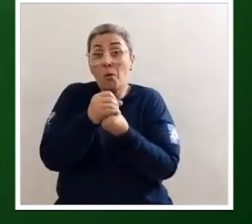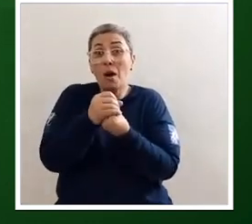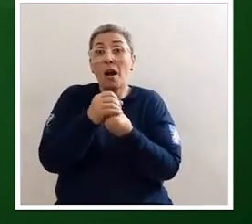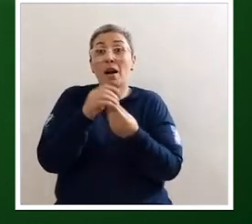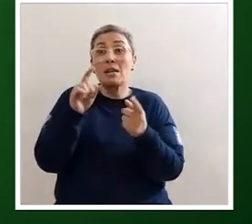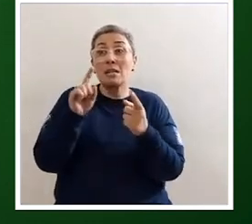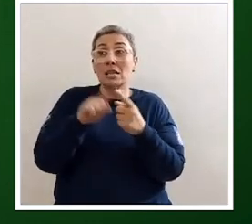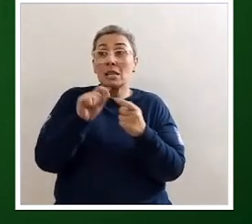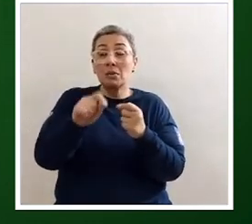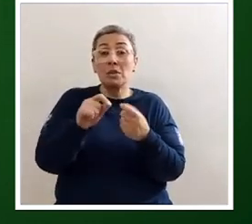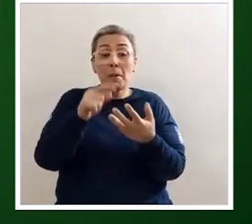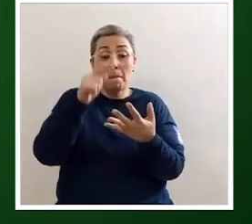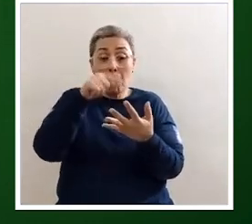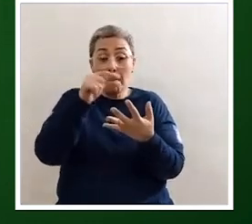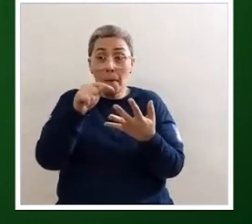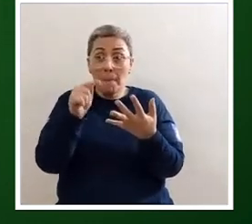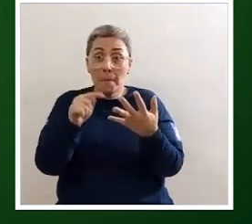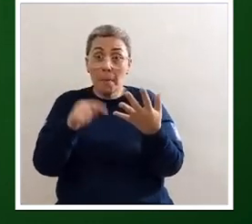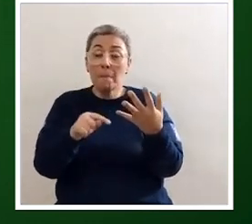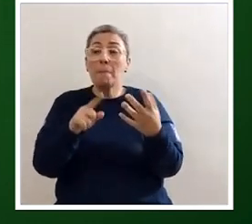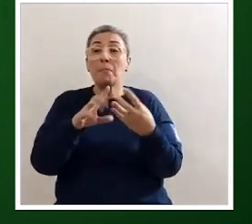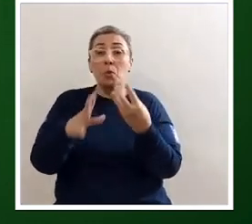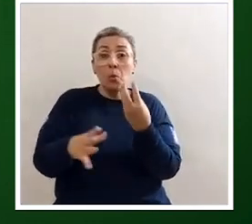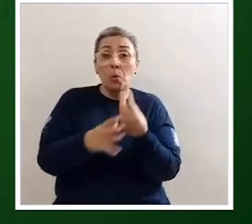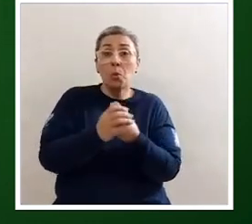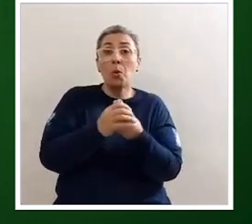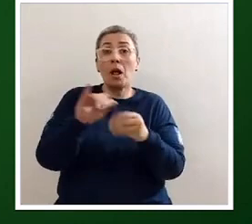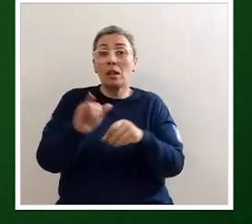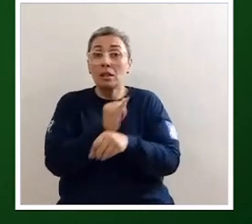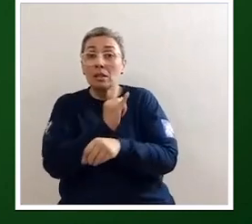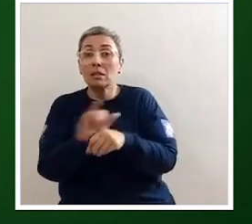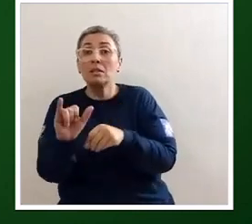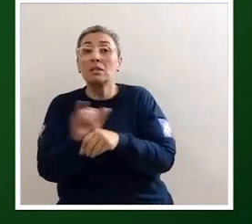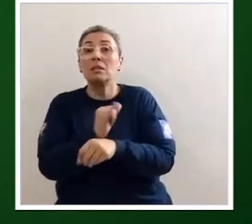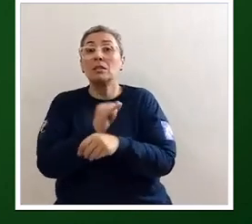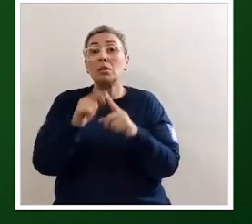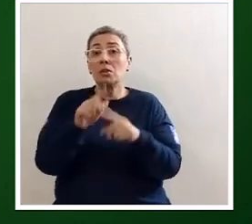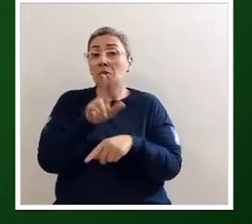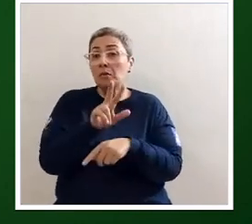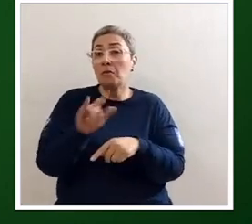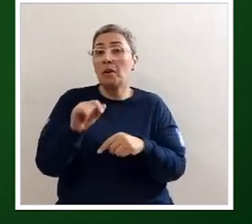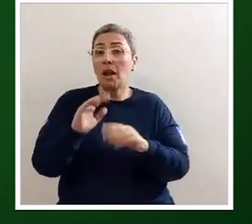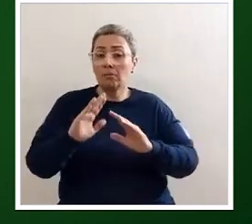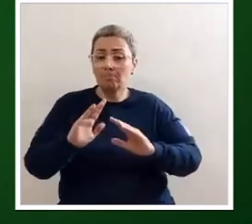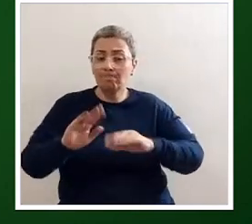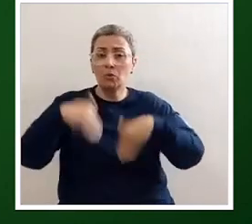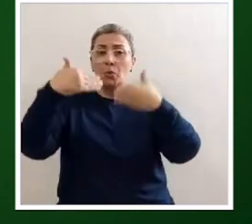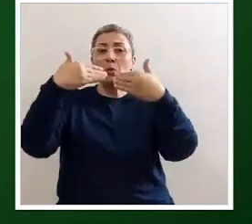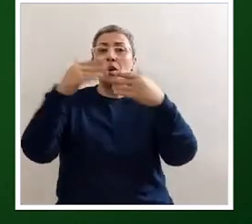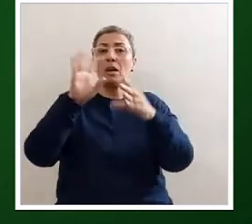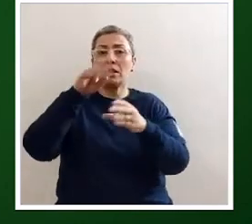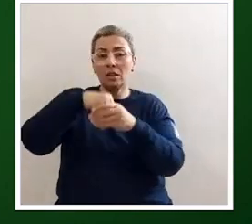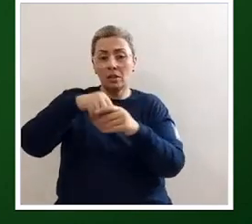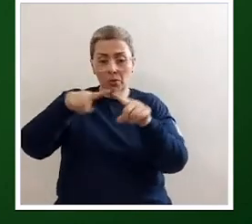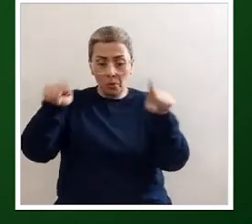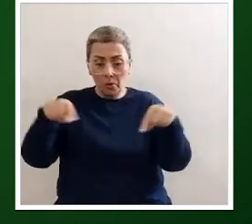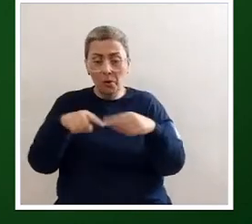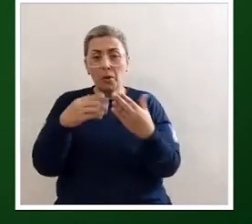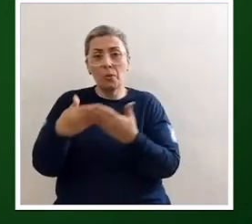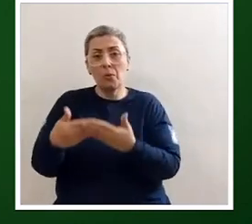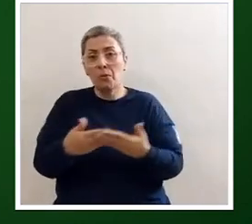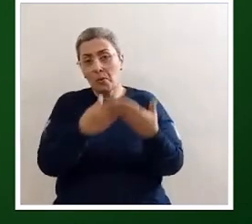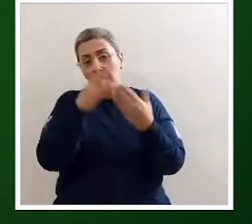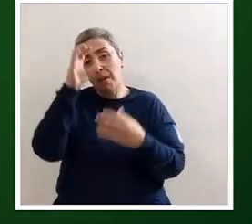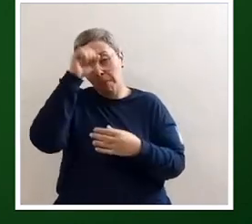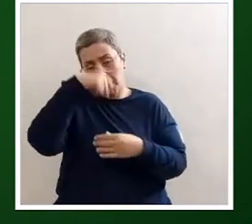de fatos é um conjunto de estratégias que vai alavancar dentro da sala de aula uma